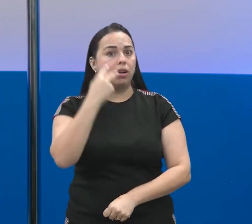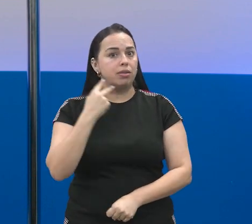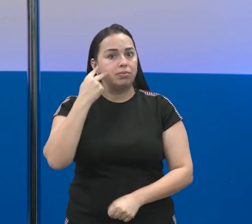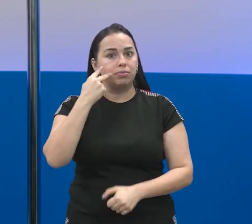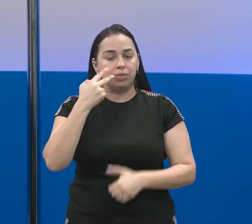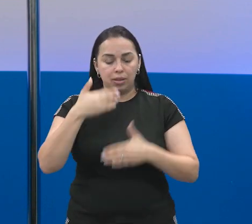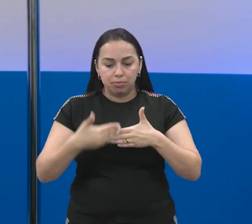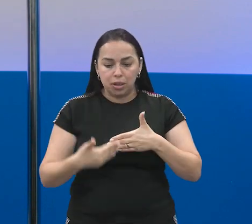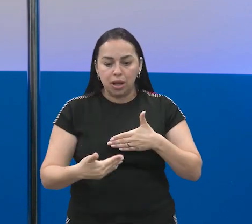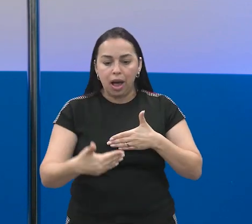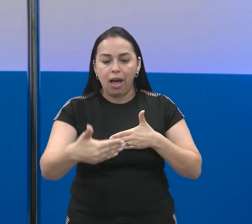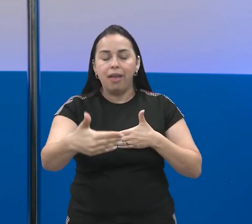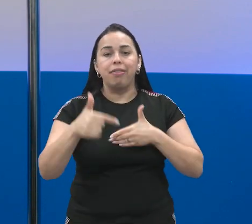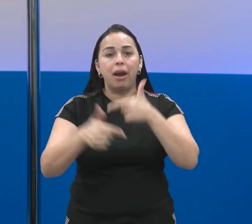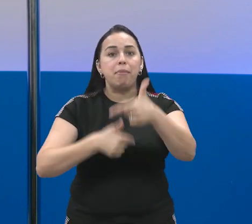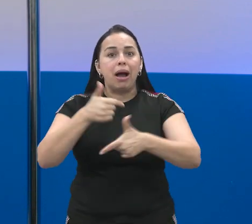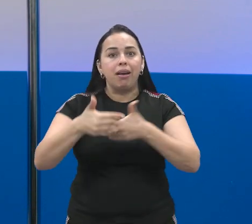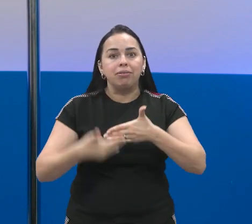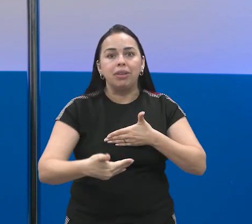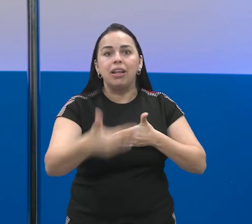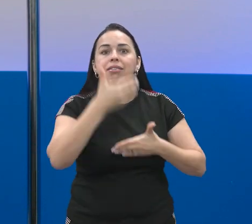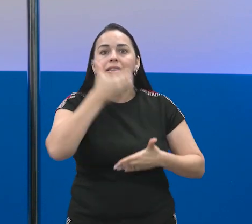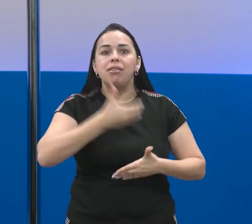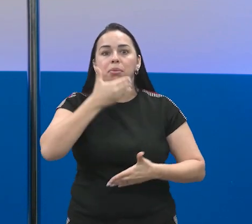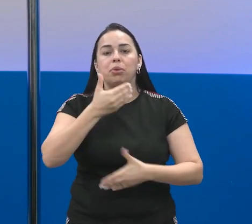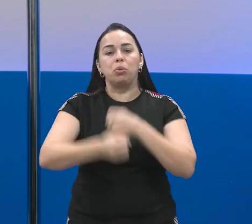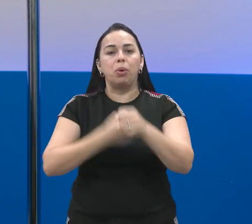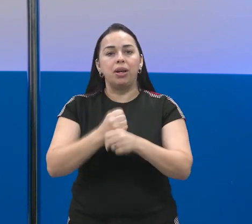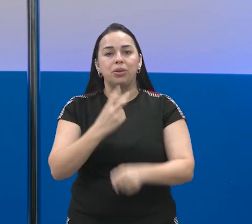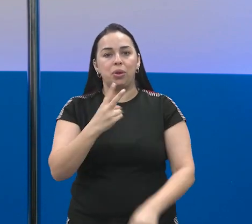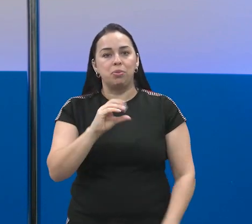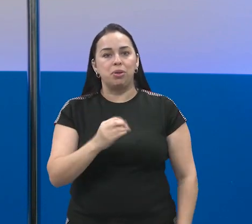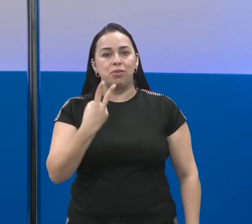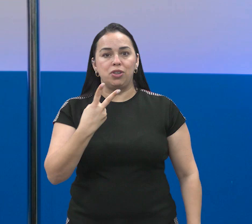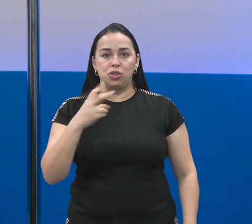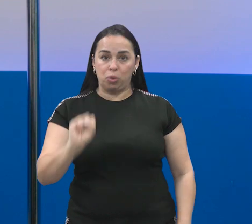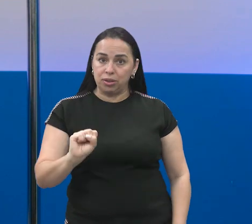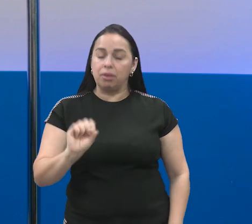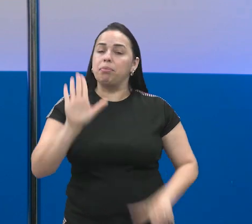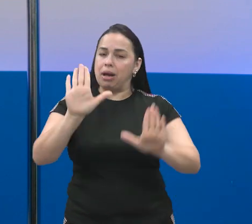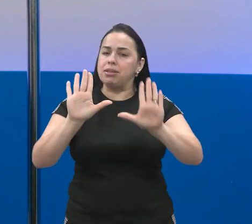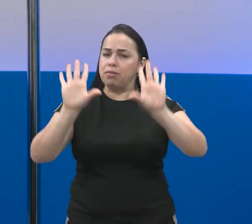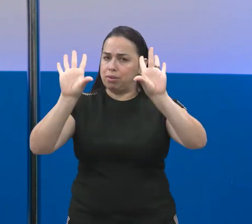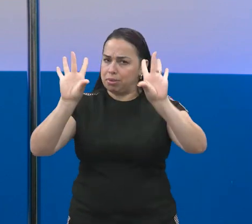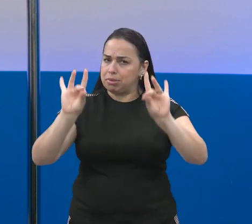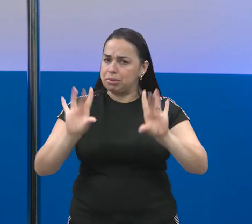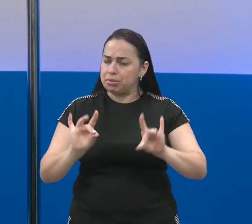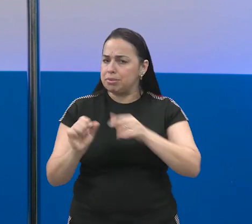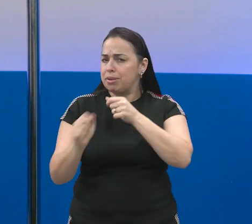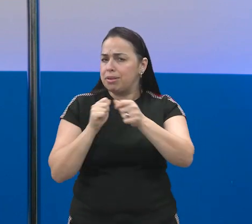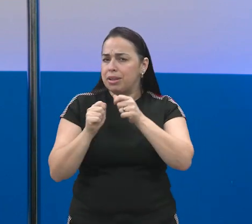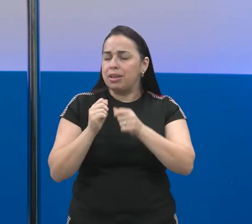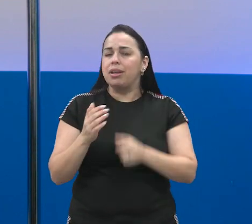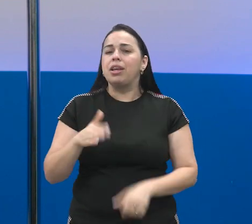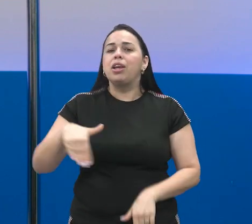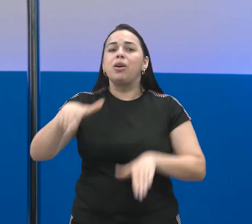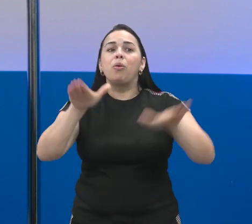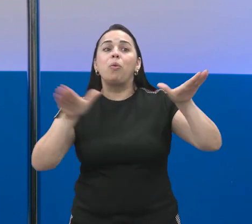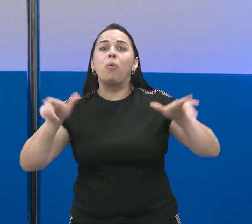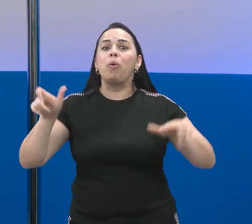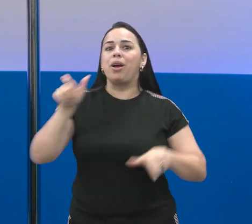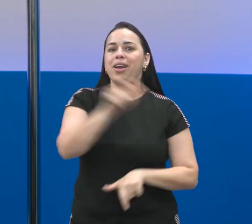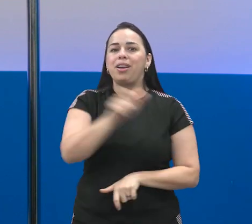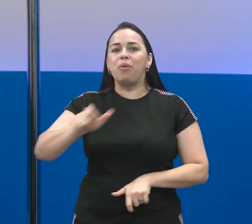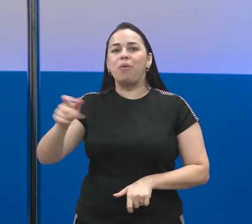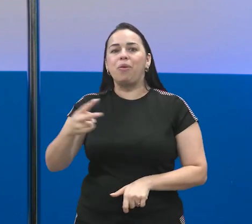21 vereadores seguem, portanto, até dezembro de 2028. E a gente preparou um material para você saber quem